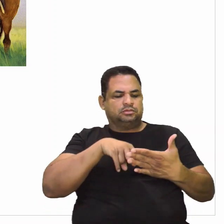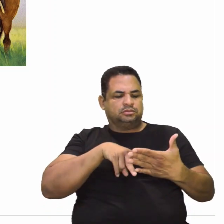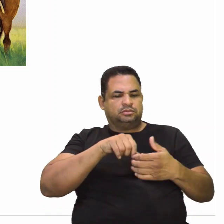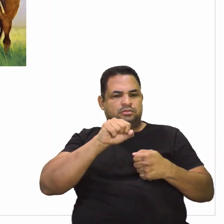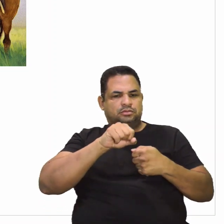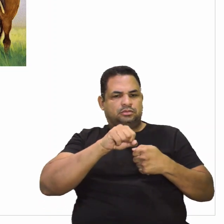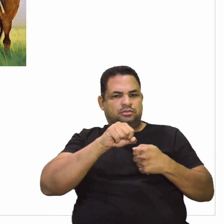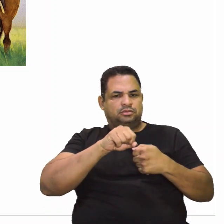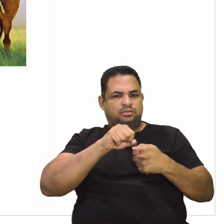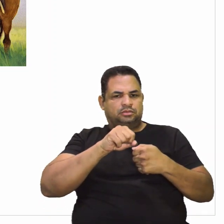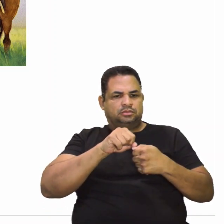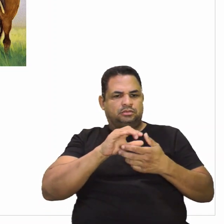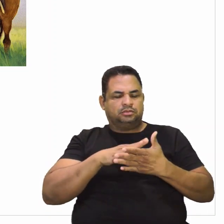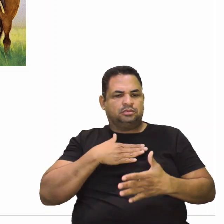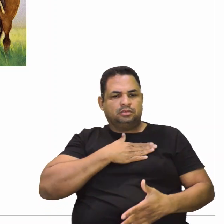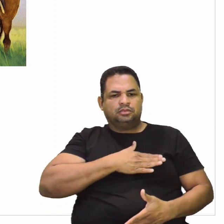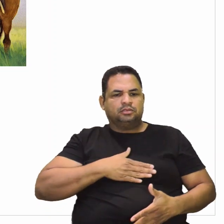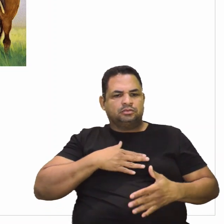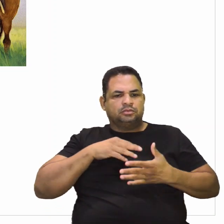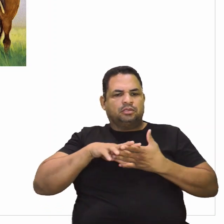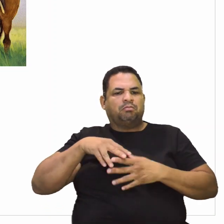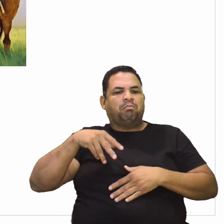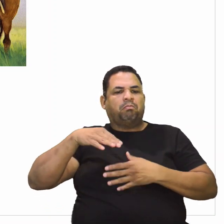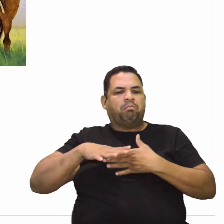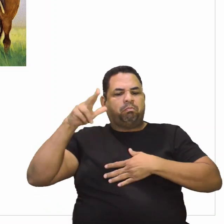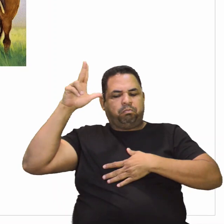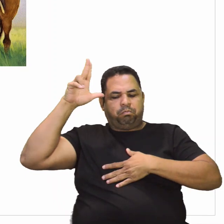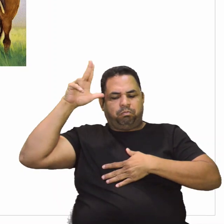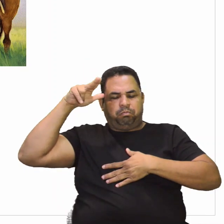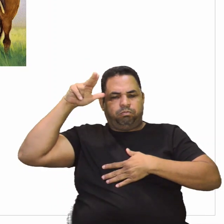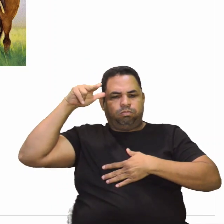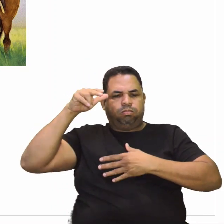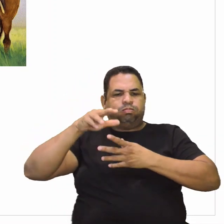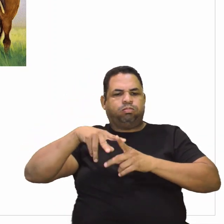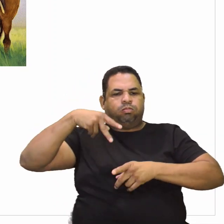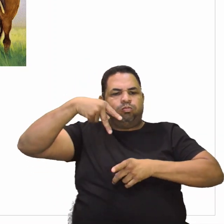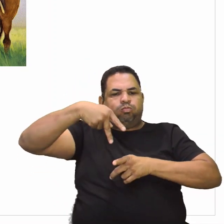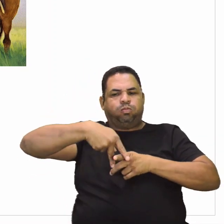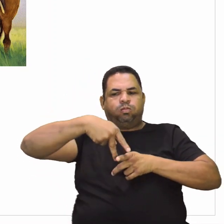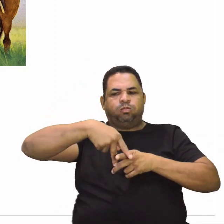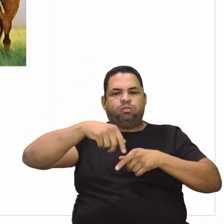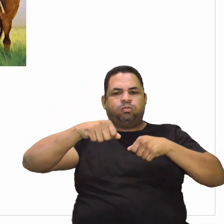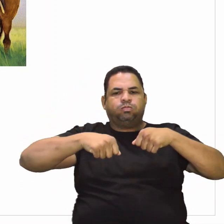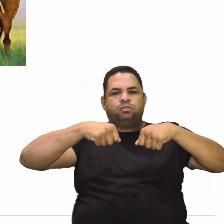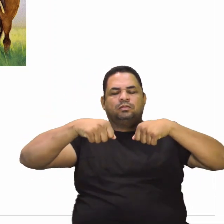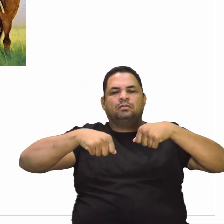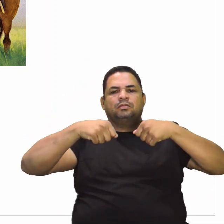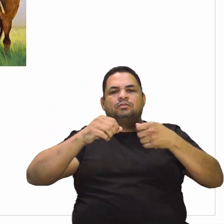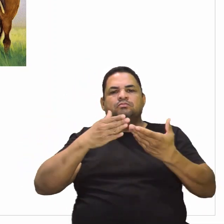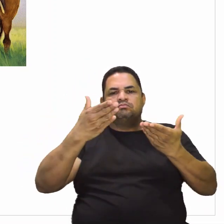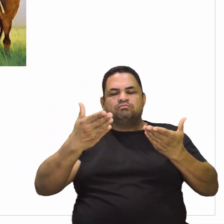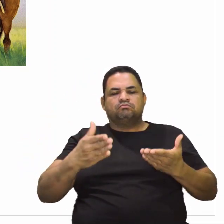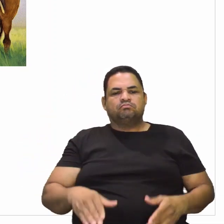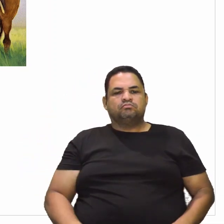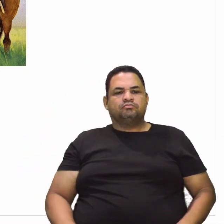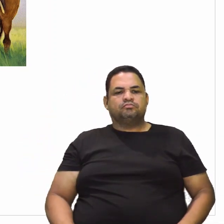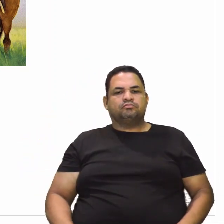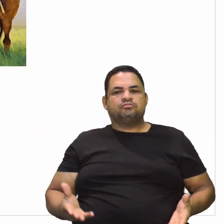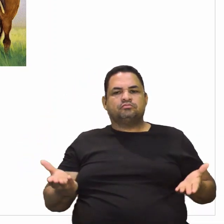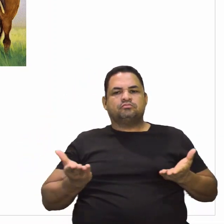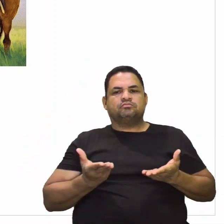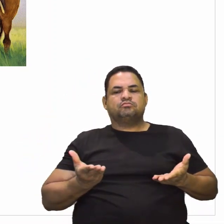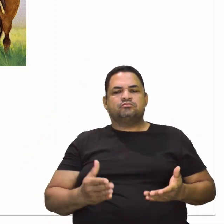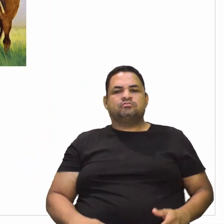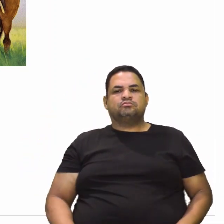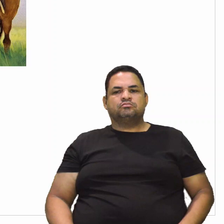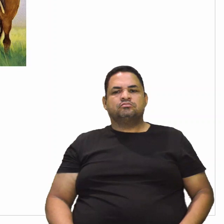faço, eles gostavam muito de cavalo. Pois é, eles eram habilidosos. A montaria, então, era com eles mesmo. E agora,